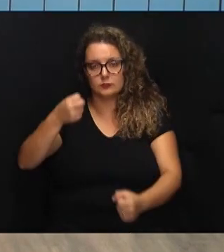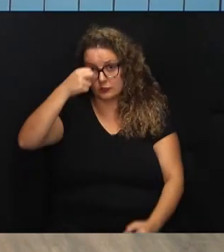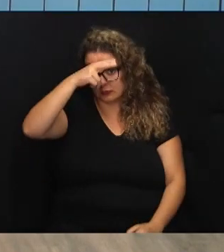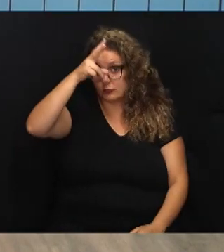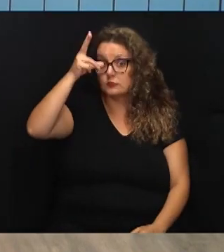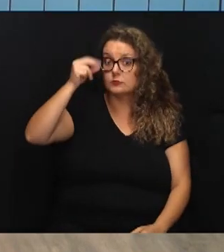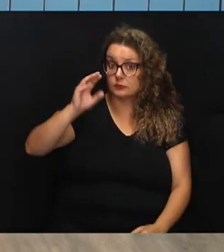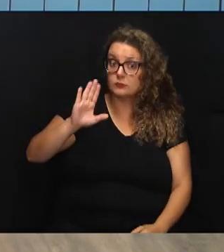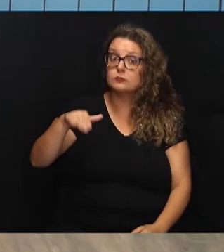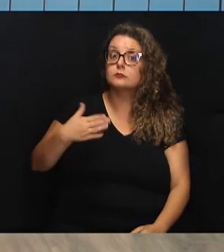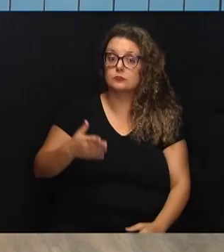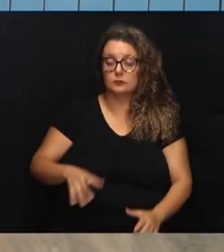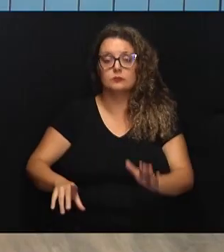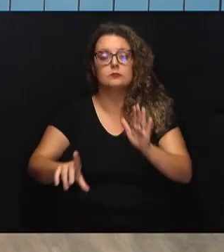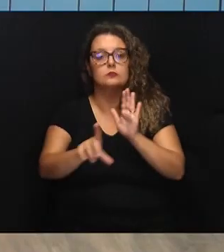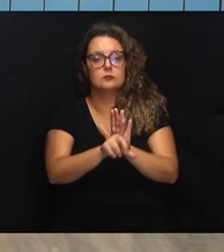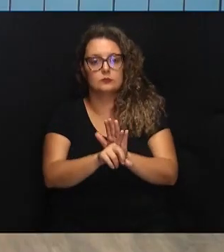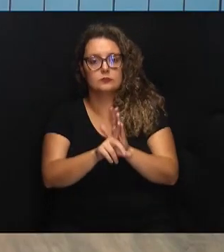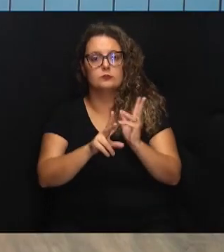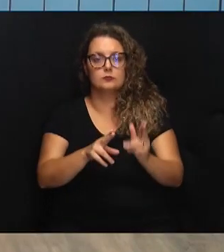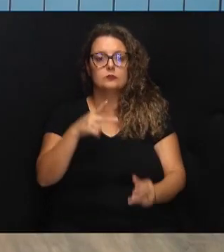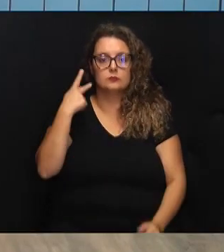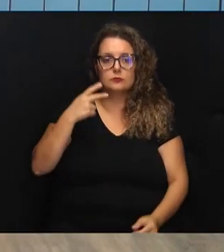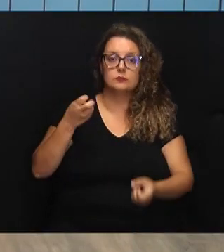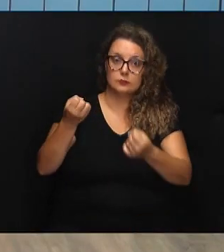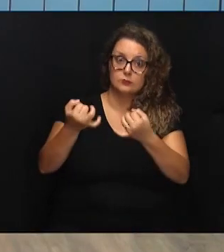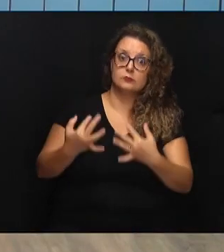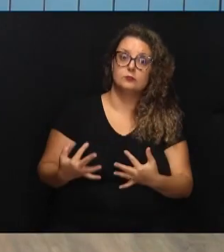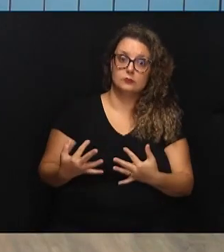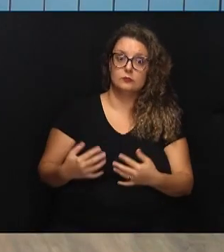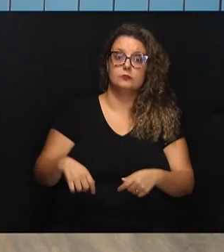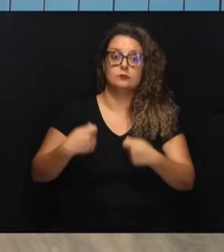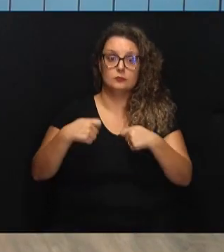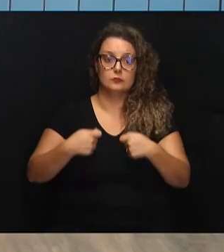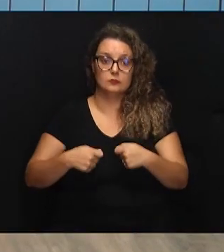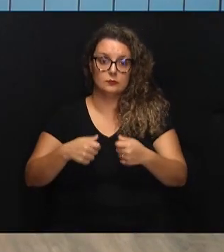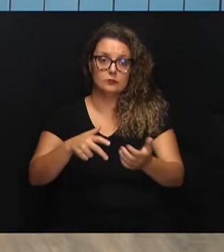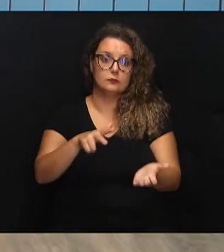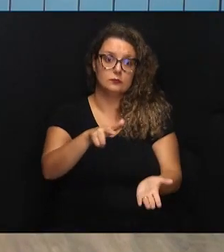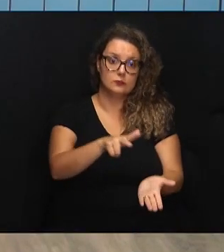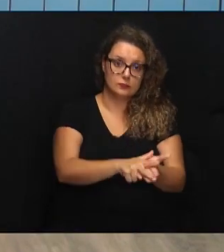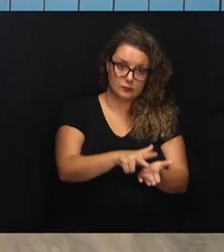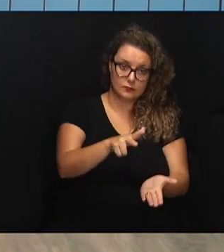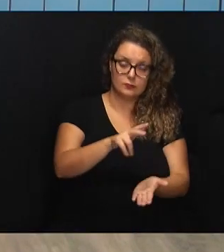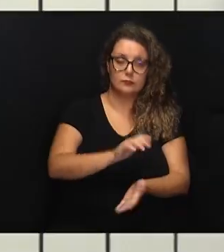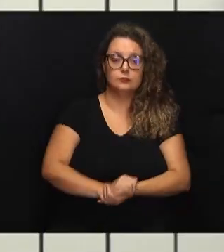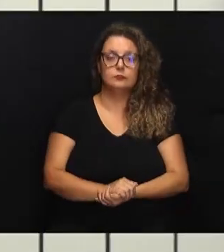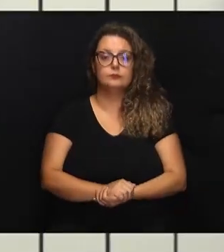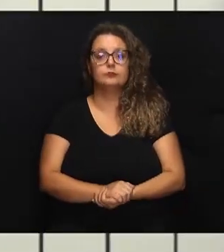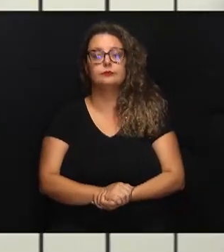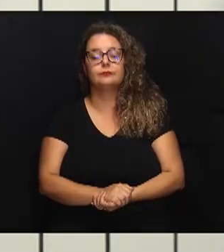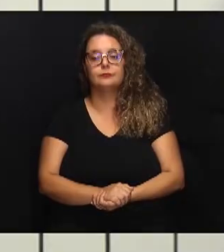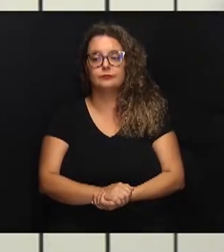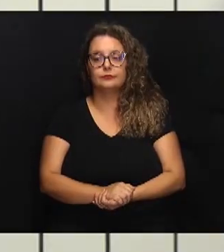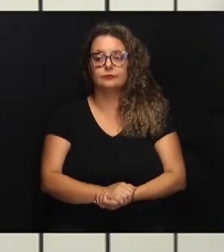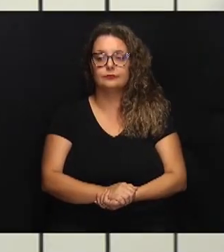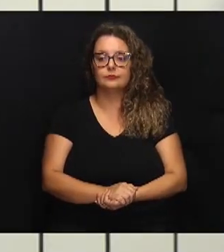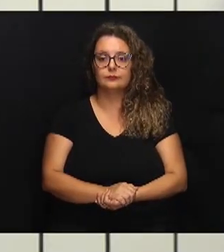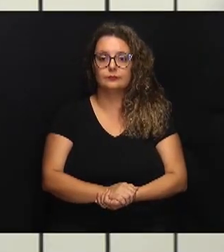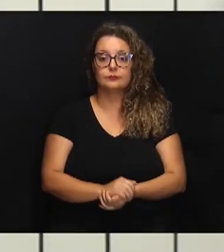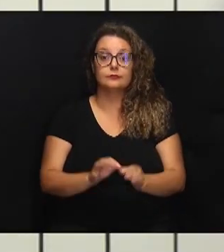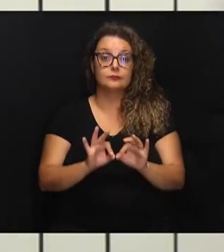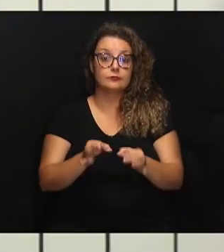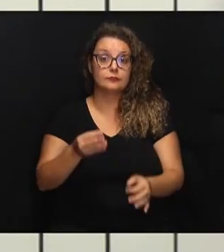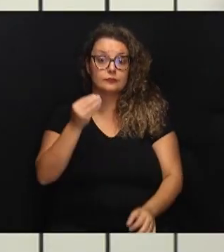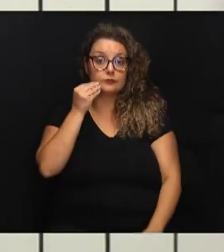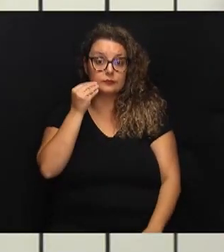e quando virar lei, como o vereador explicou aí, precisa ainda ser regulamentado. Um simples teste